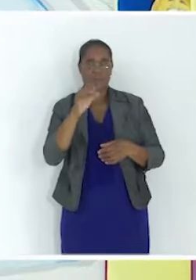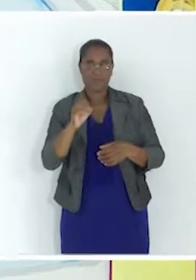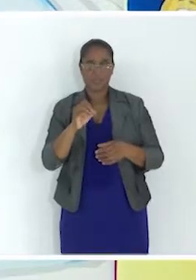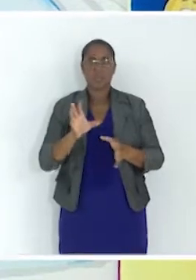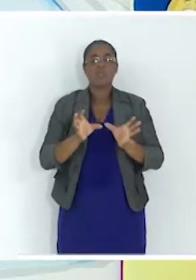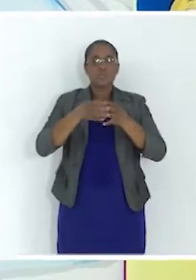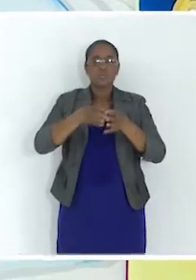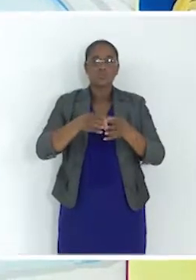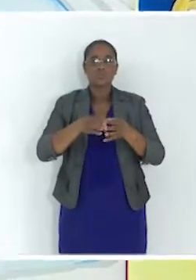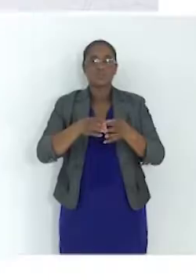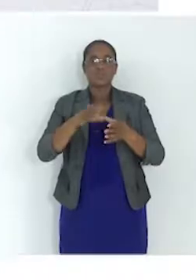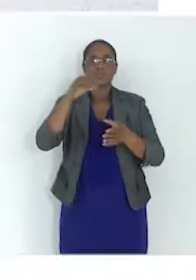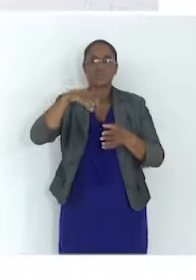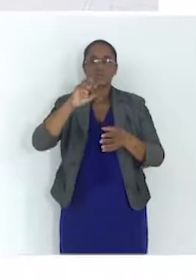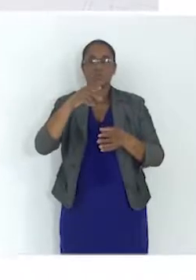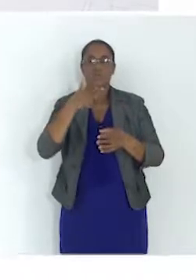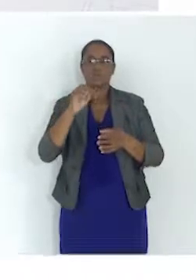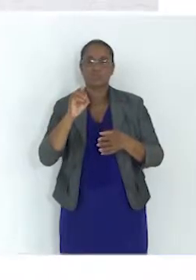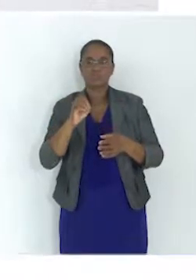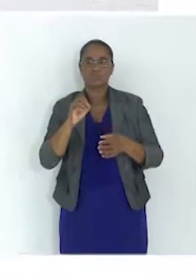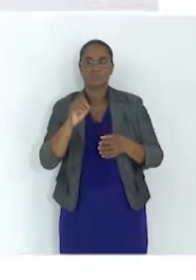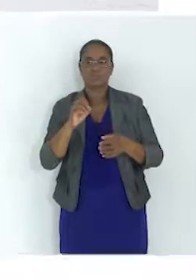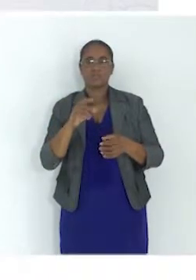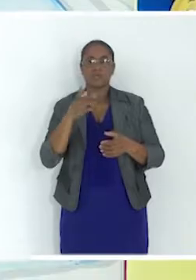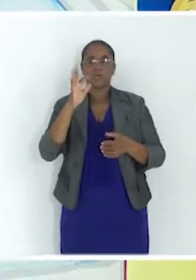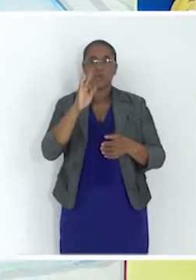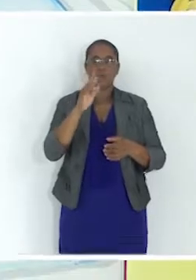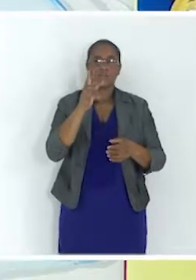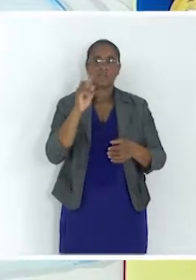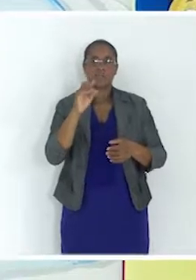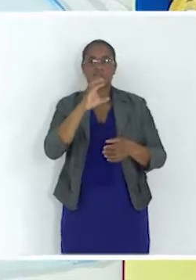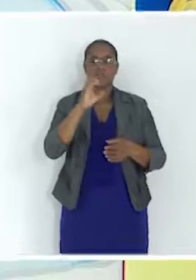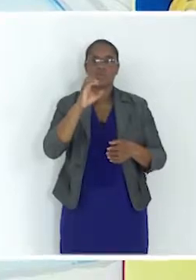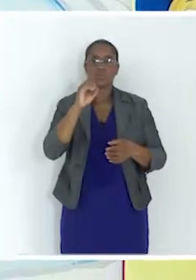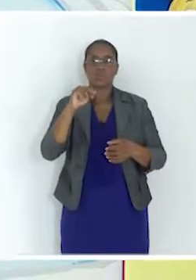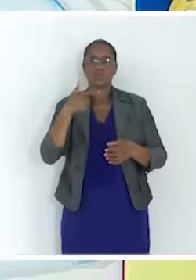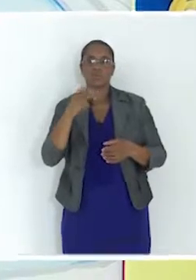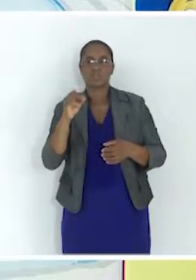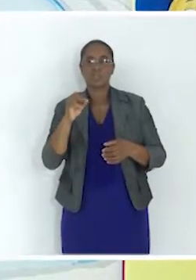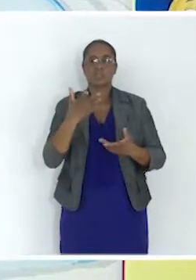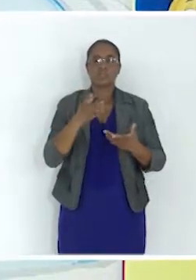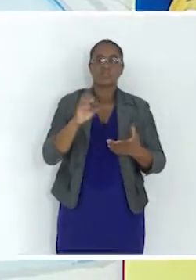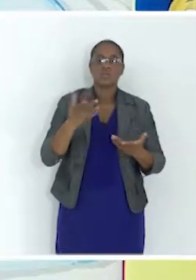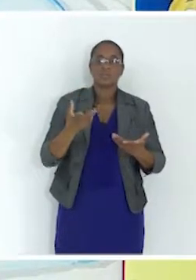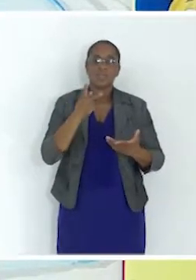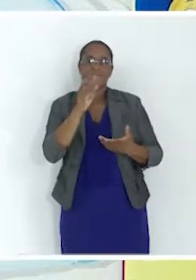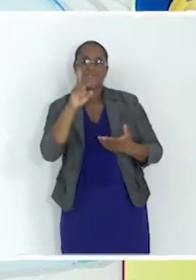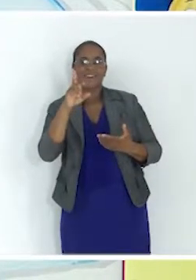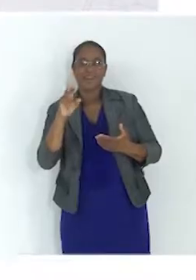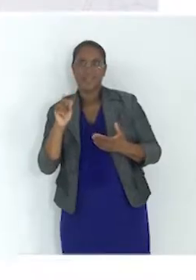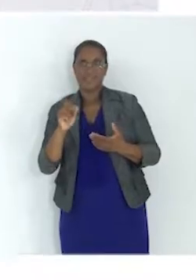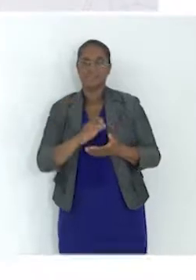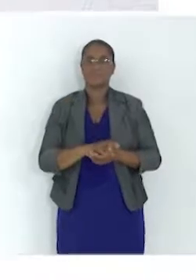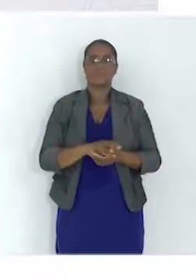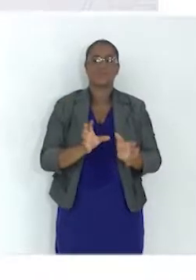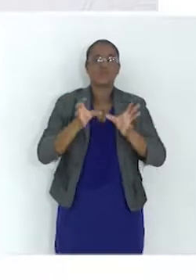Número 4. É vara, constelação ou elenco? Vara, perfeito. Conjunto de atores. Eu sei que vocês sabem